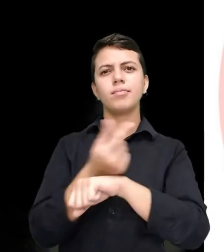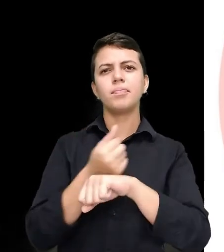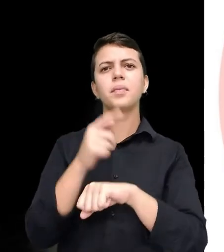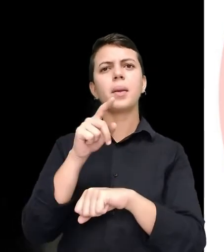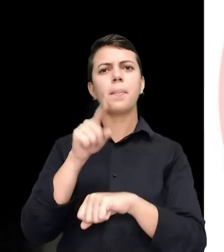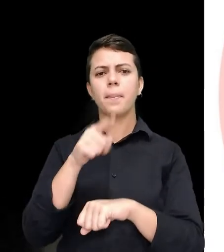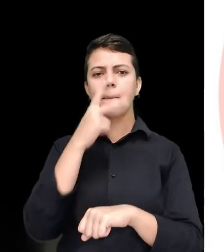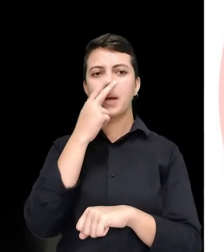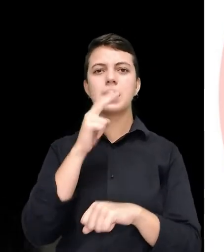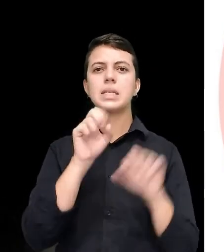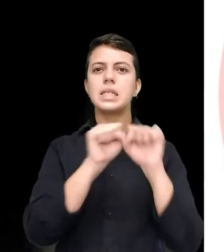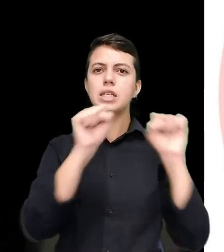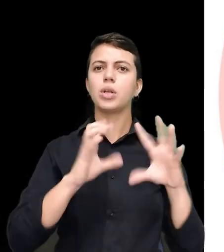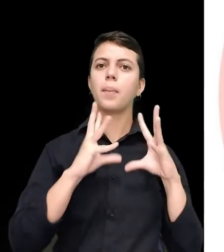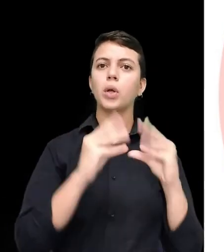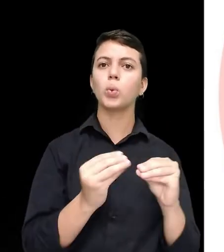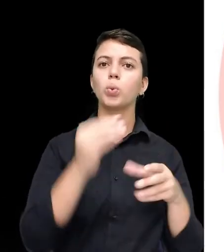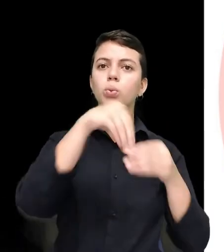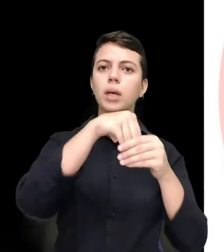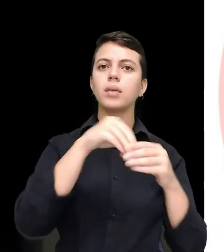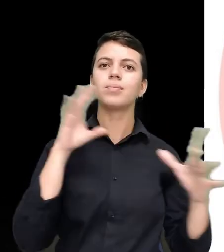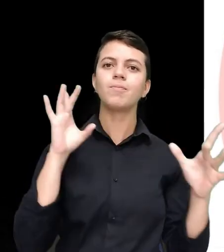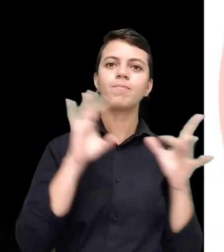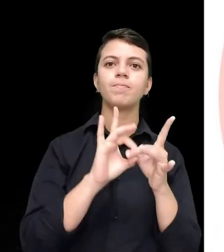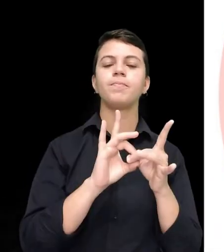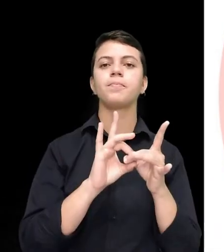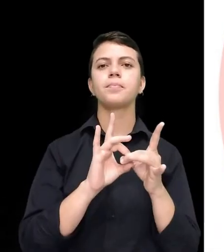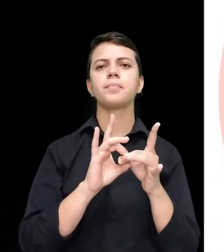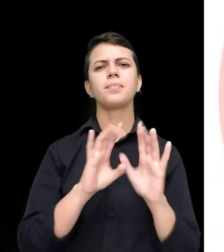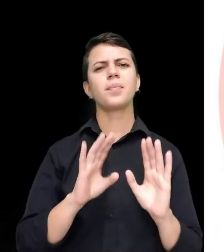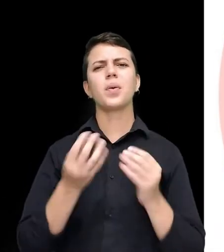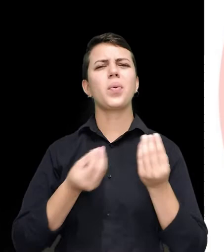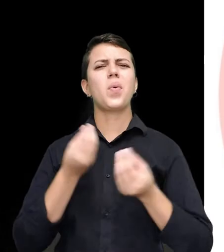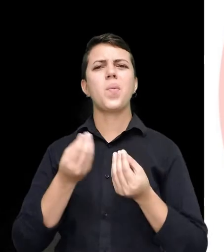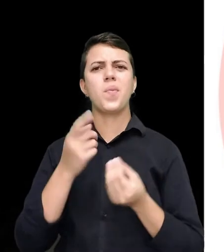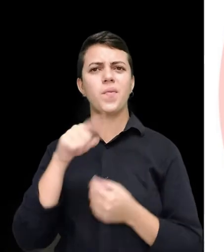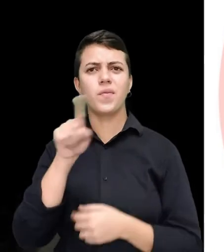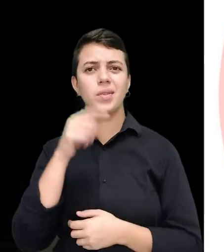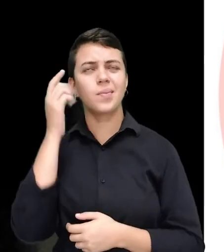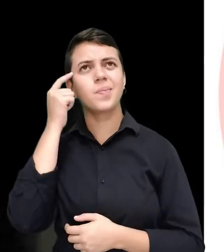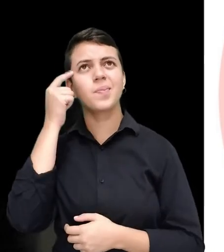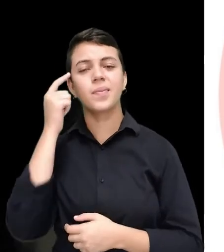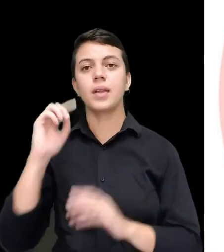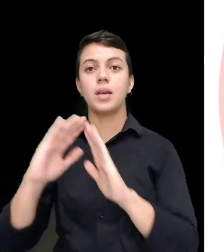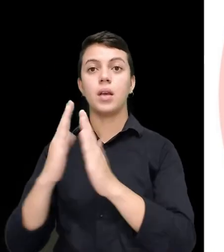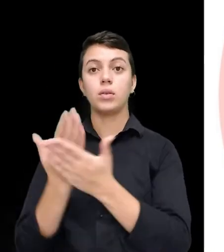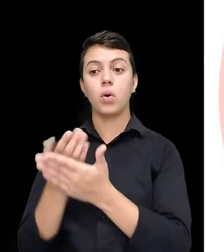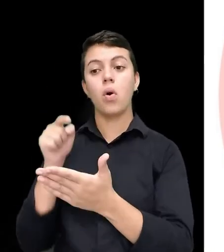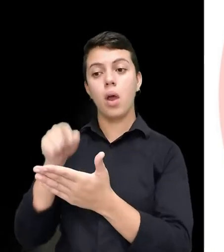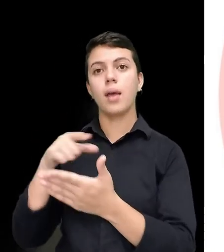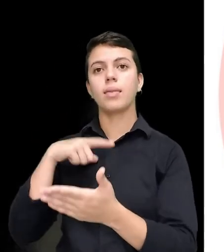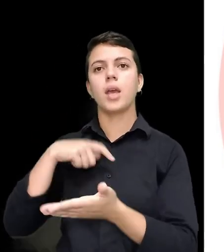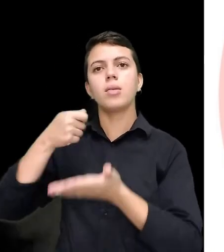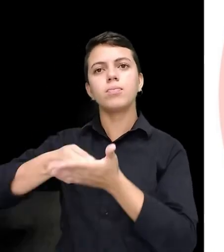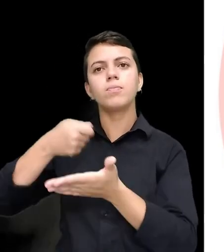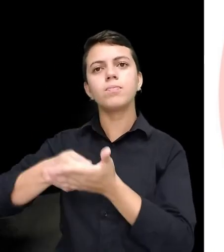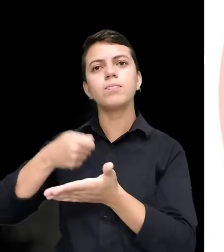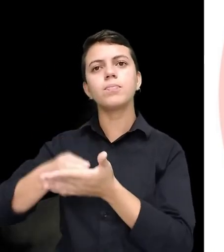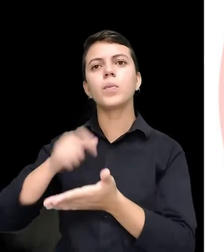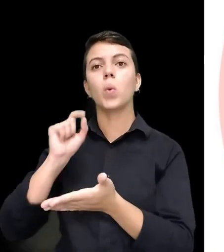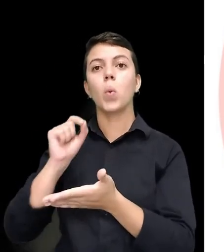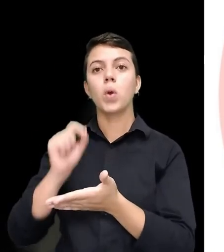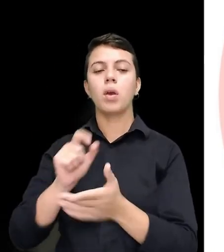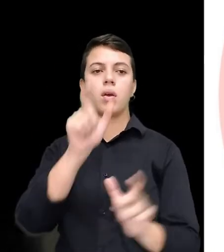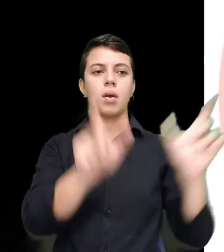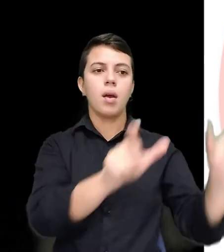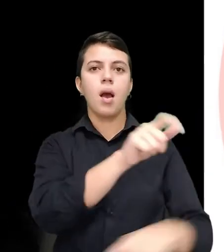mencionar que se sustenta nessa ideia de que a escola tem uma função de preparar esses